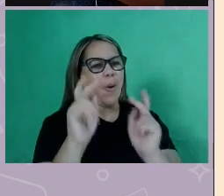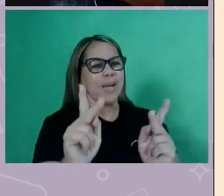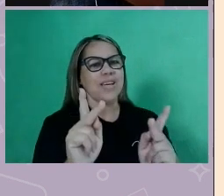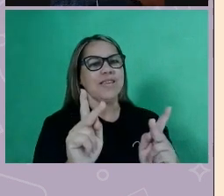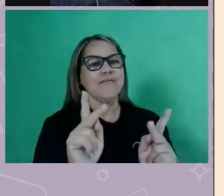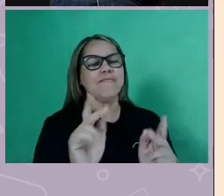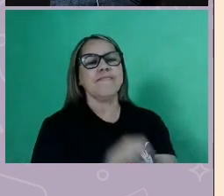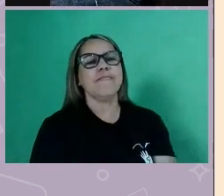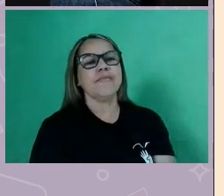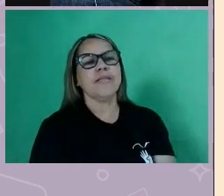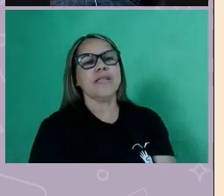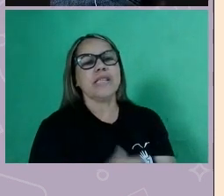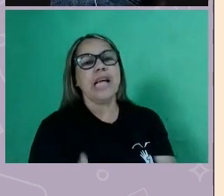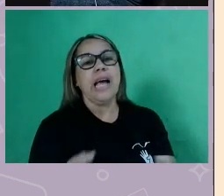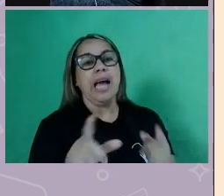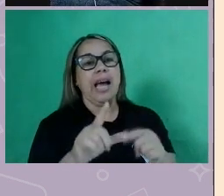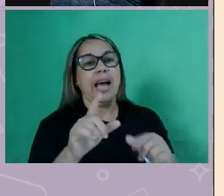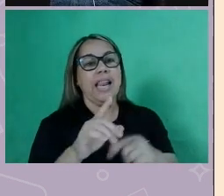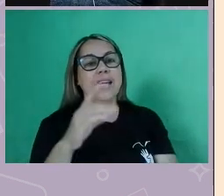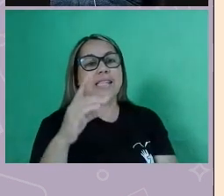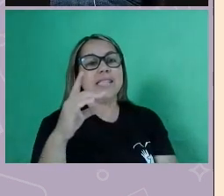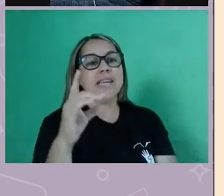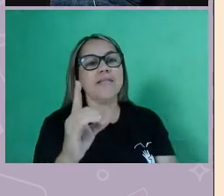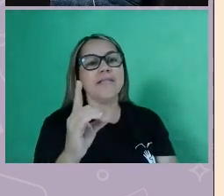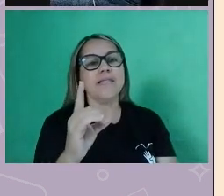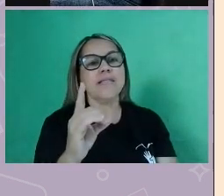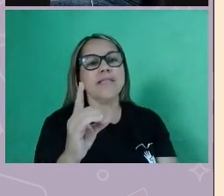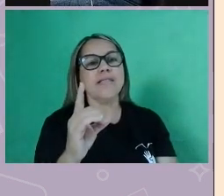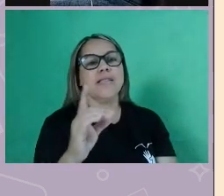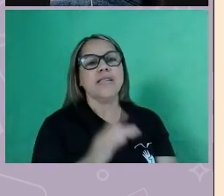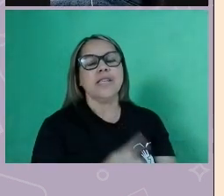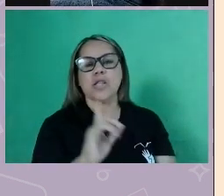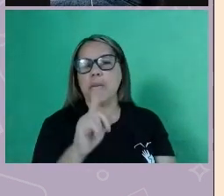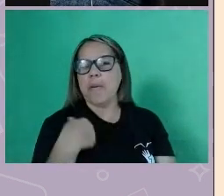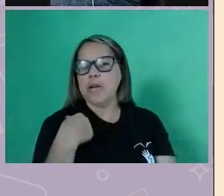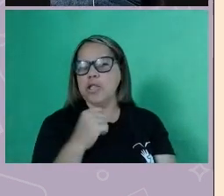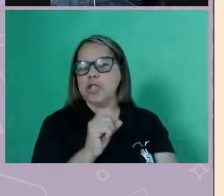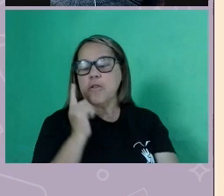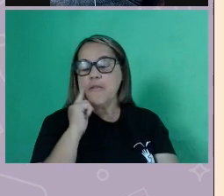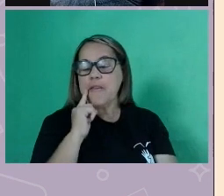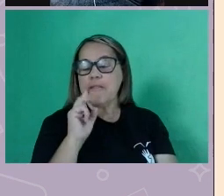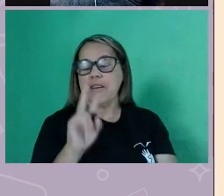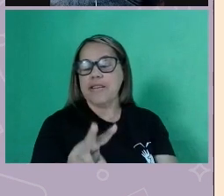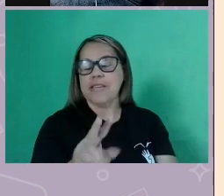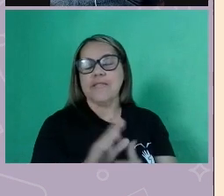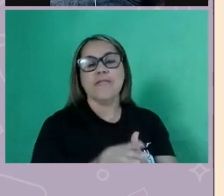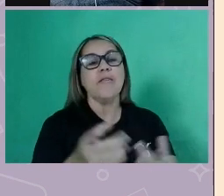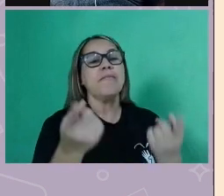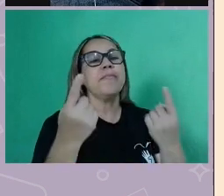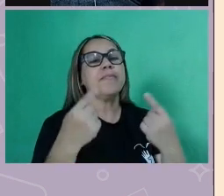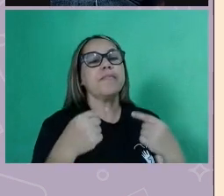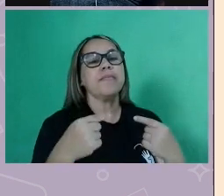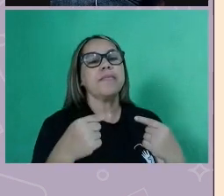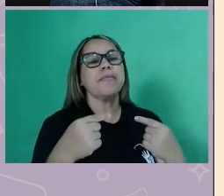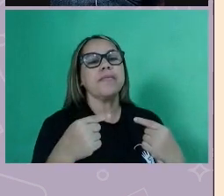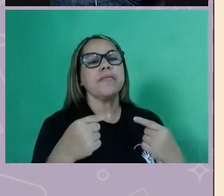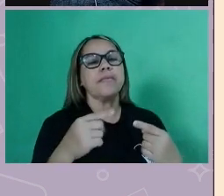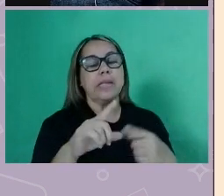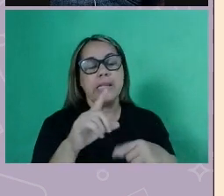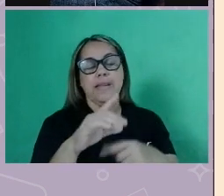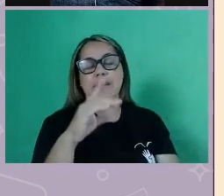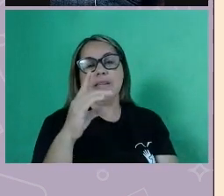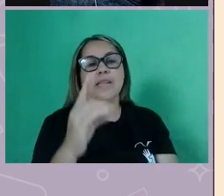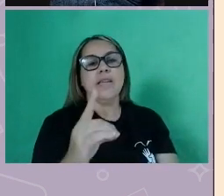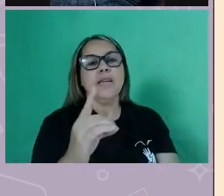vejam a letra B eu deixei em suspenso a gente vai chegar na hora daqui a pouco viu vamos para a letra D a narração